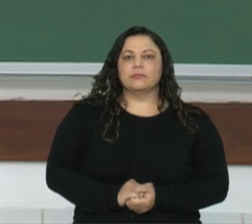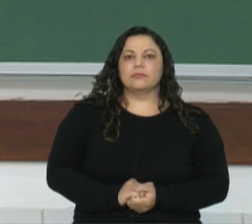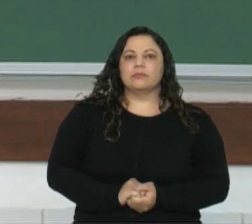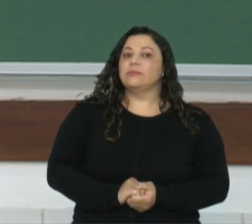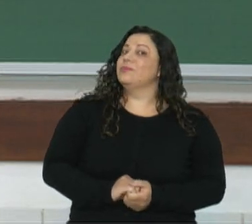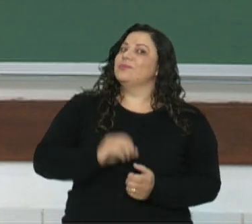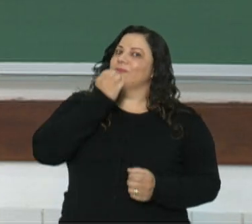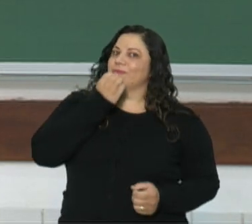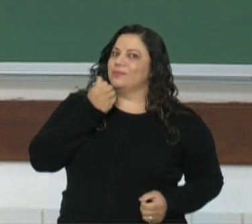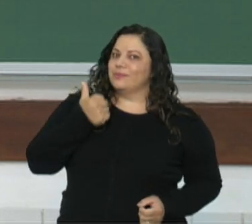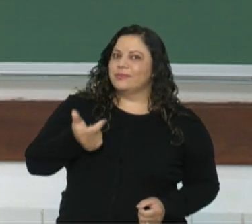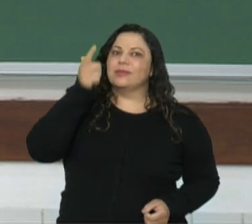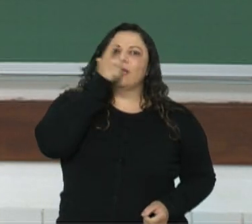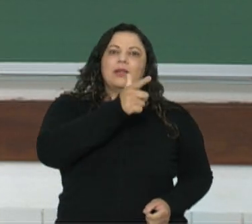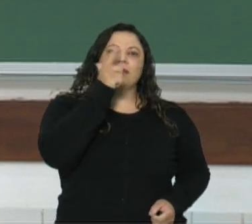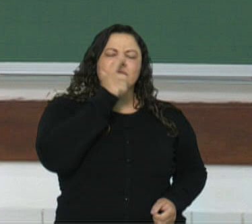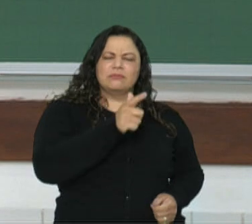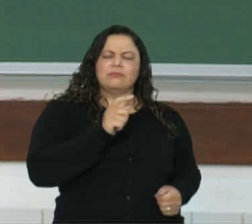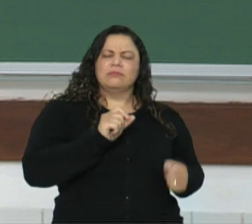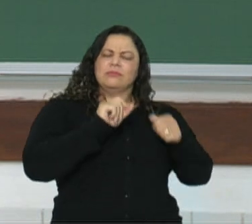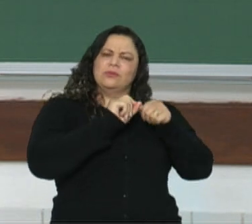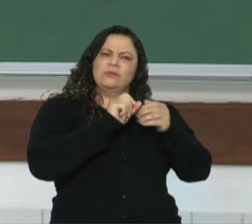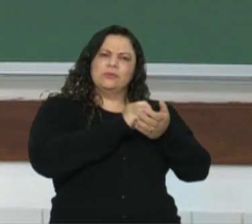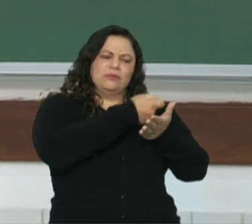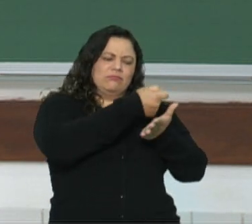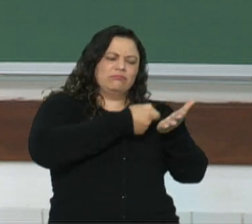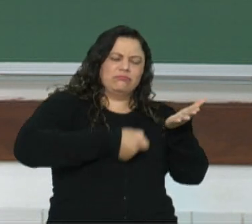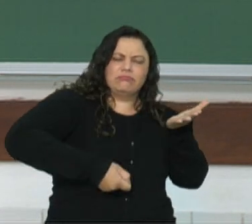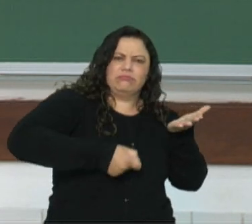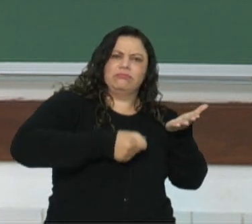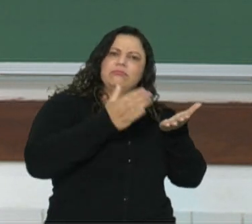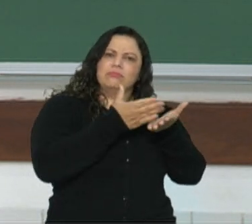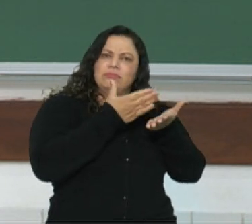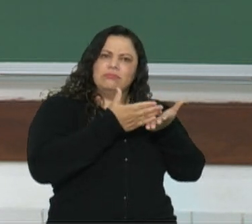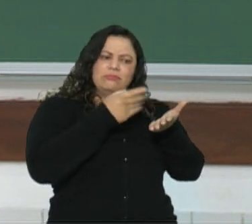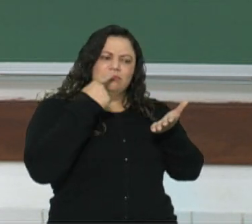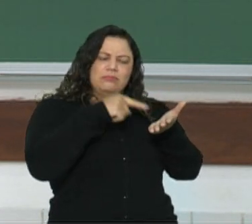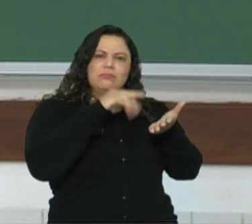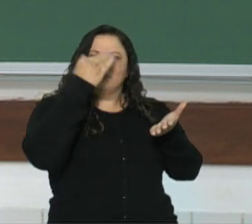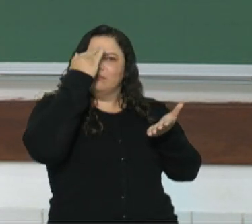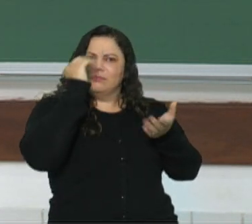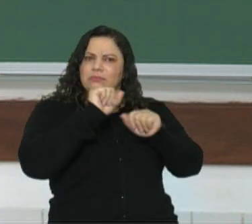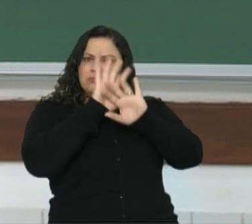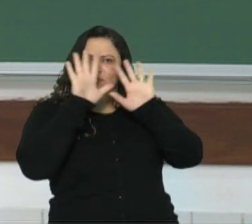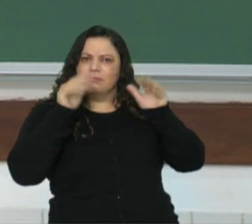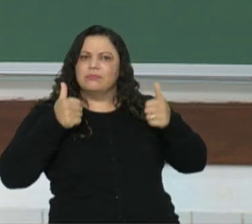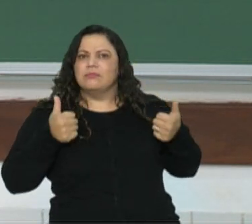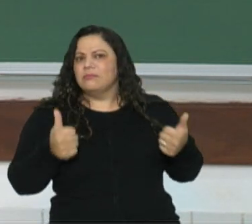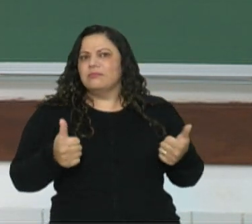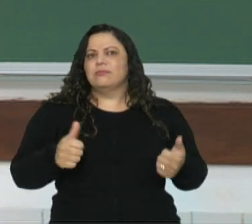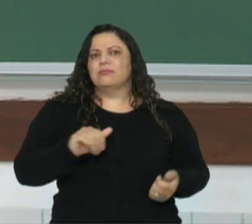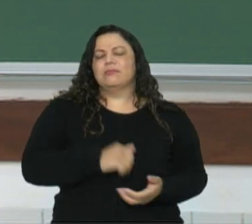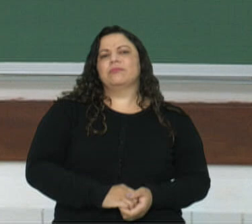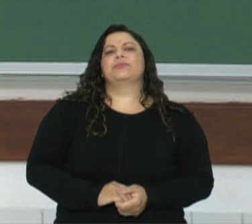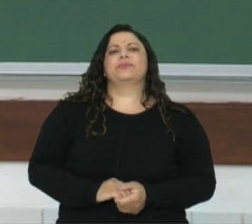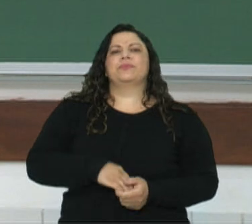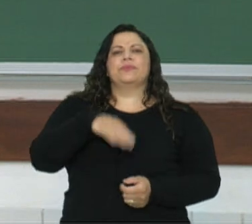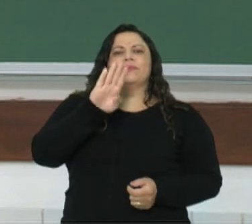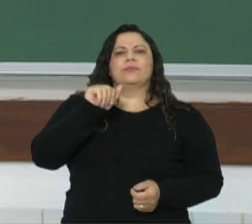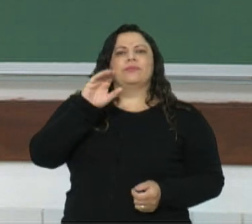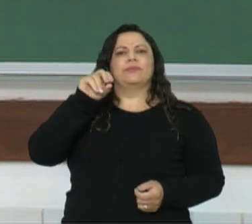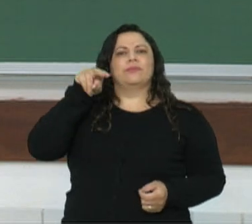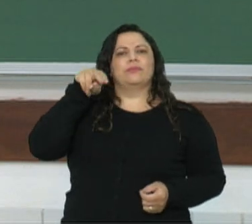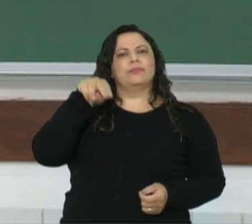Muito bem, conseguiu fazer umas anotações aí no teu caderno, entender isso, né? Francis Bacon, né? O